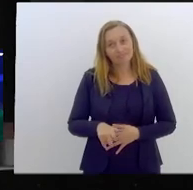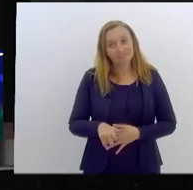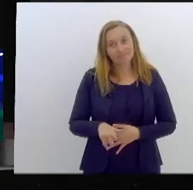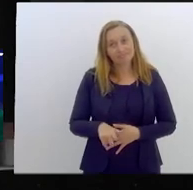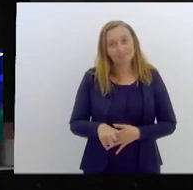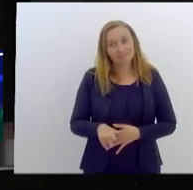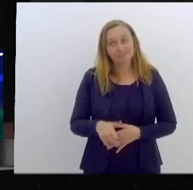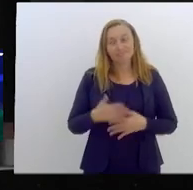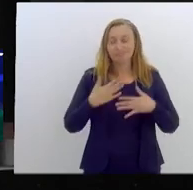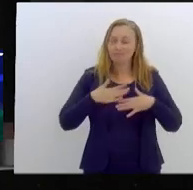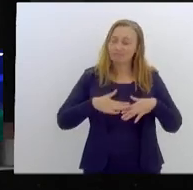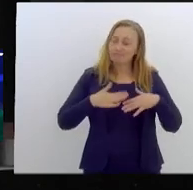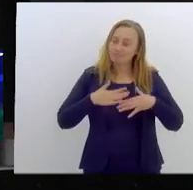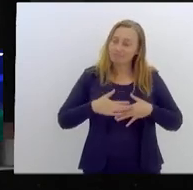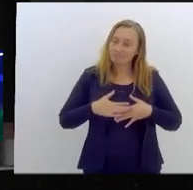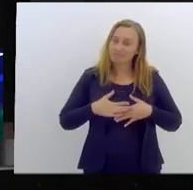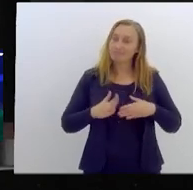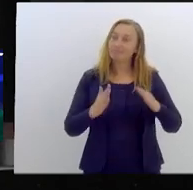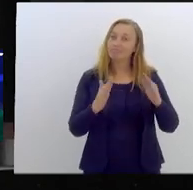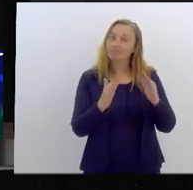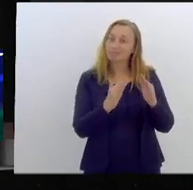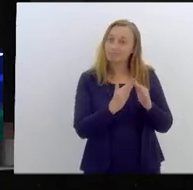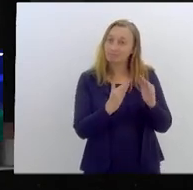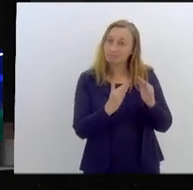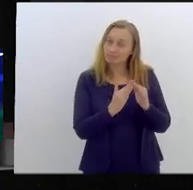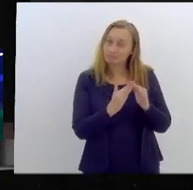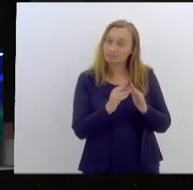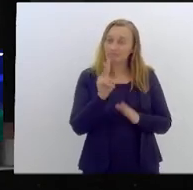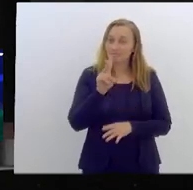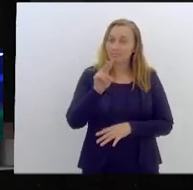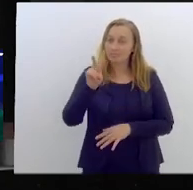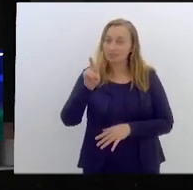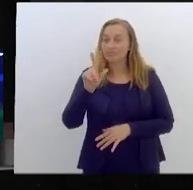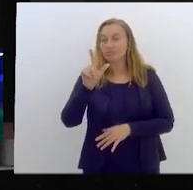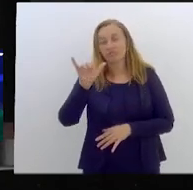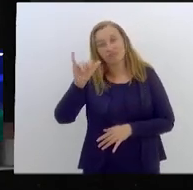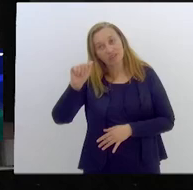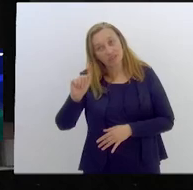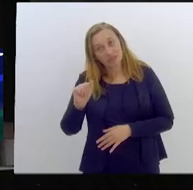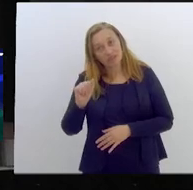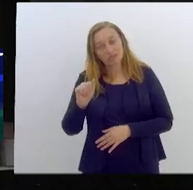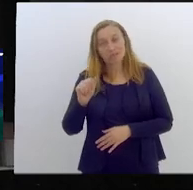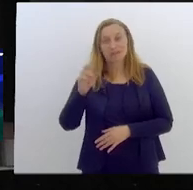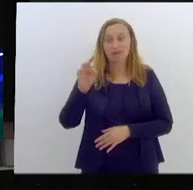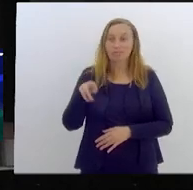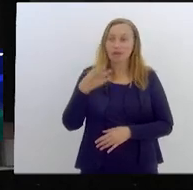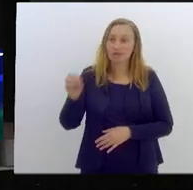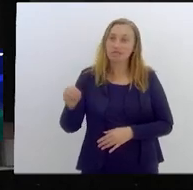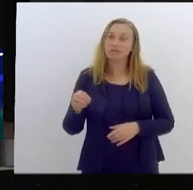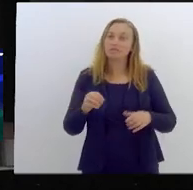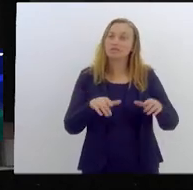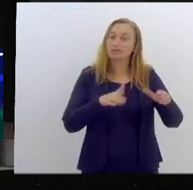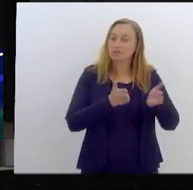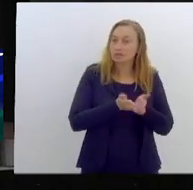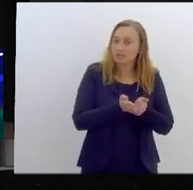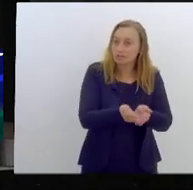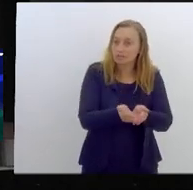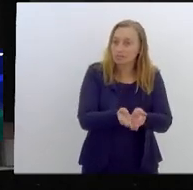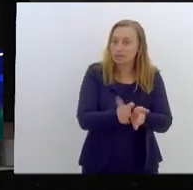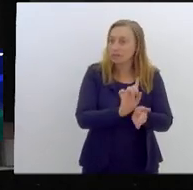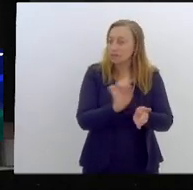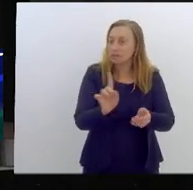fiquem tranquilos os moradores da Vila do Abraão, porque os serviços das barcas não